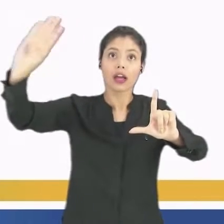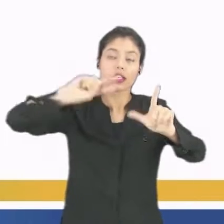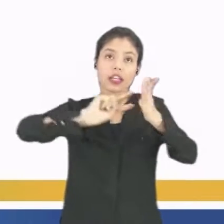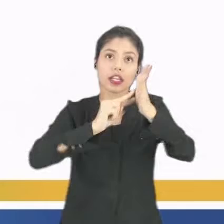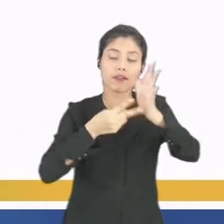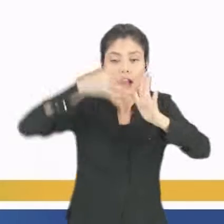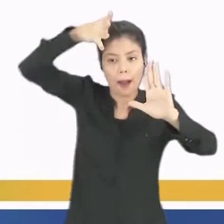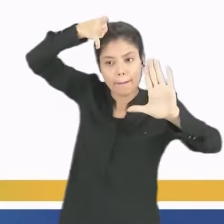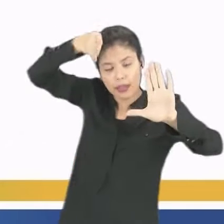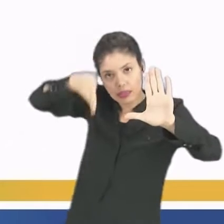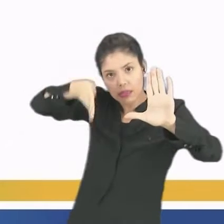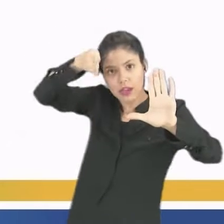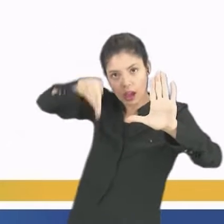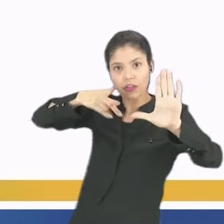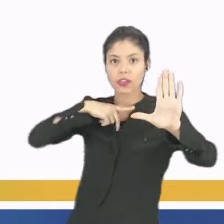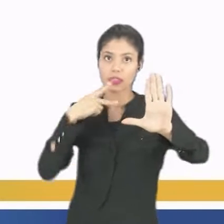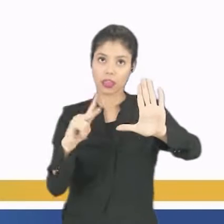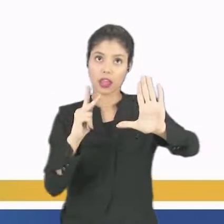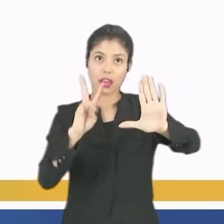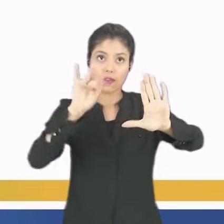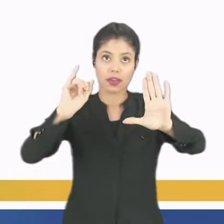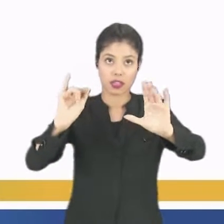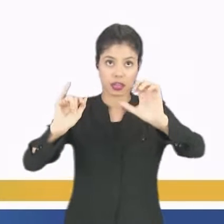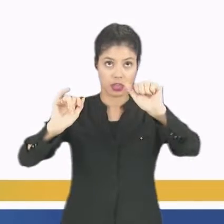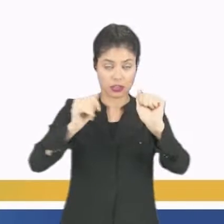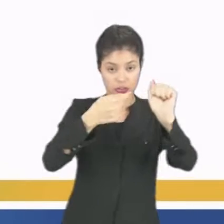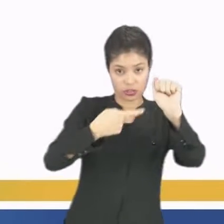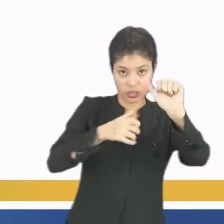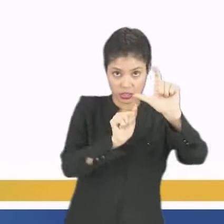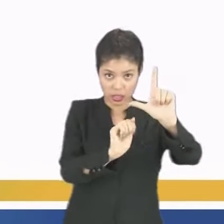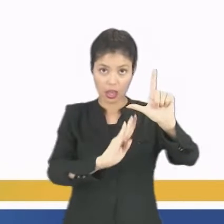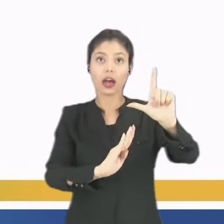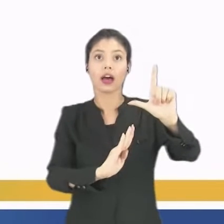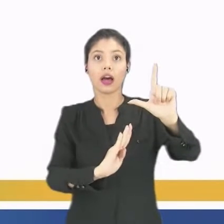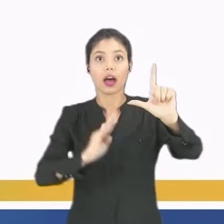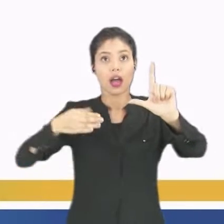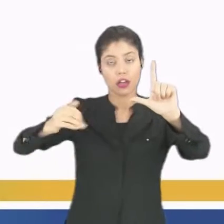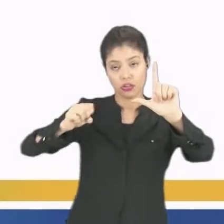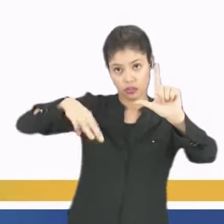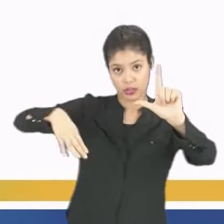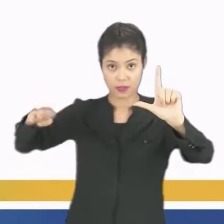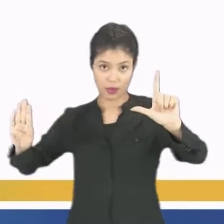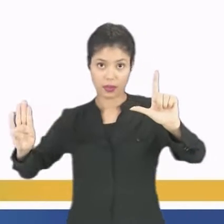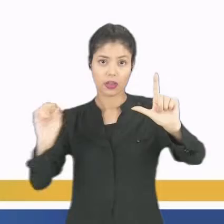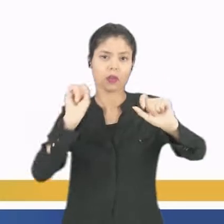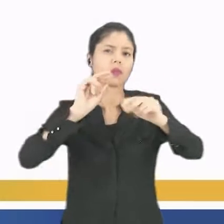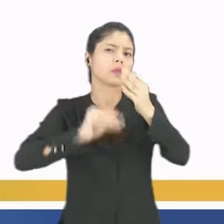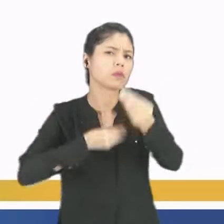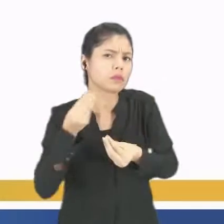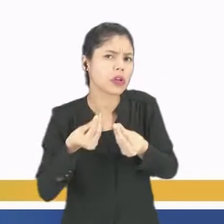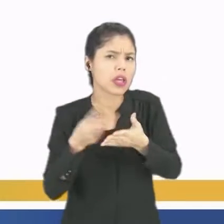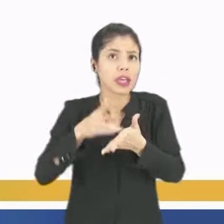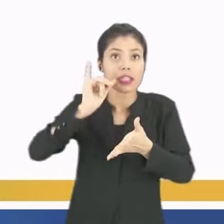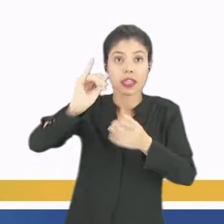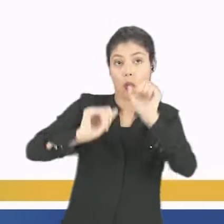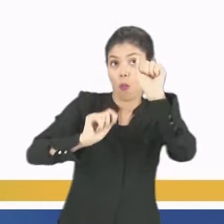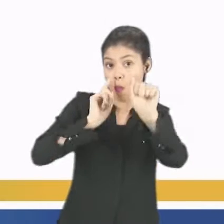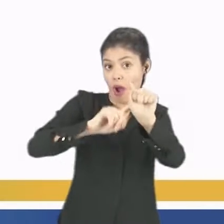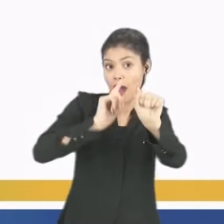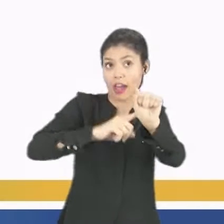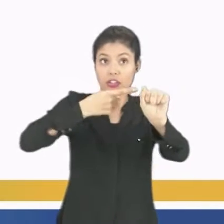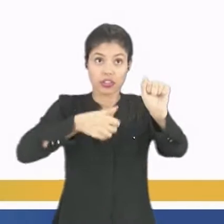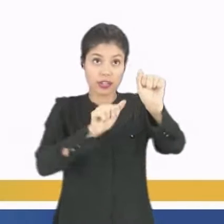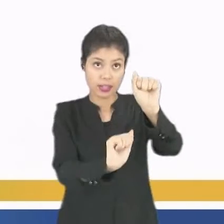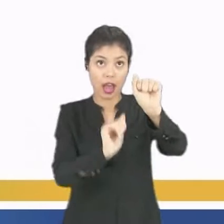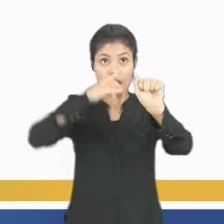significa que a metade dele vai ser a metade dos segmentos em relação ao ponto A e o B. Como assim? Se o ponto A tem coordenadas xa